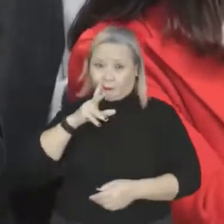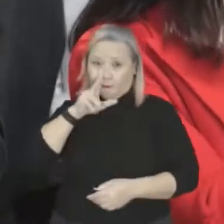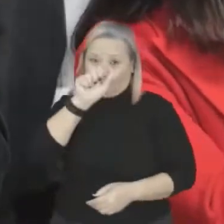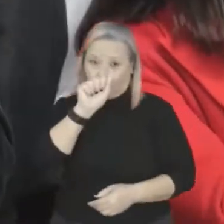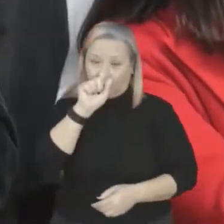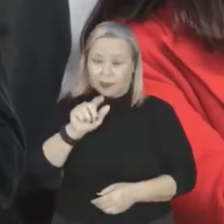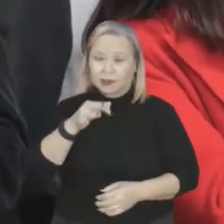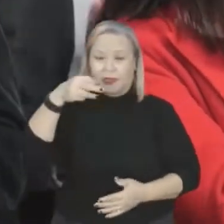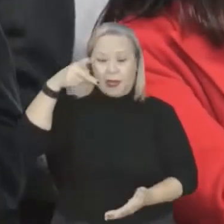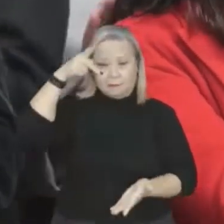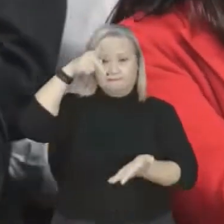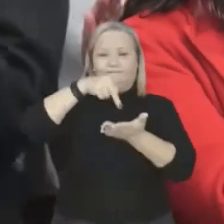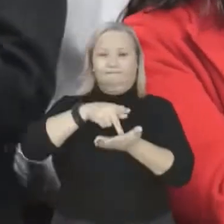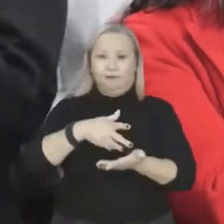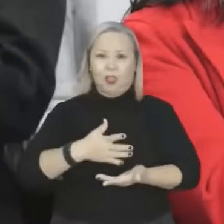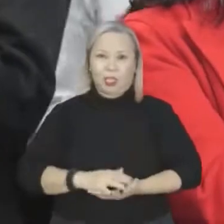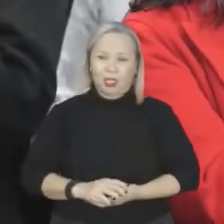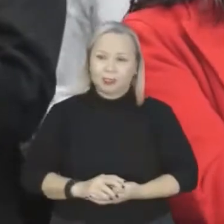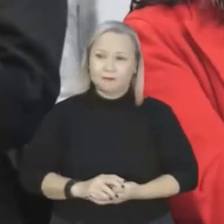efetivamente.